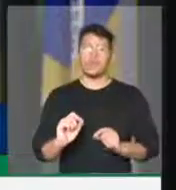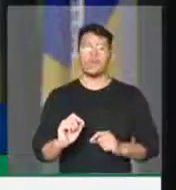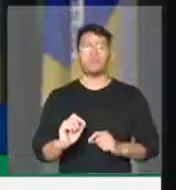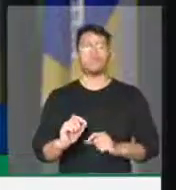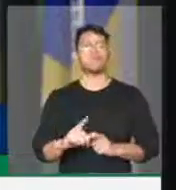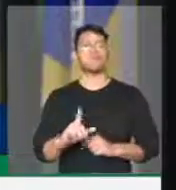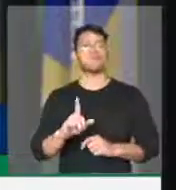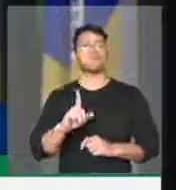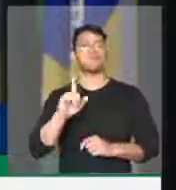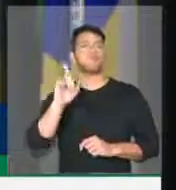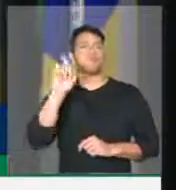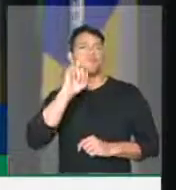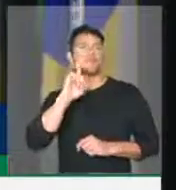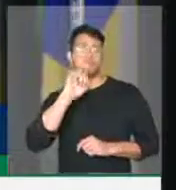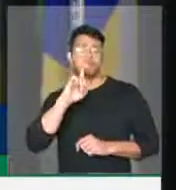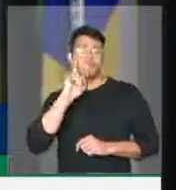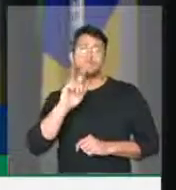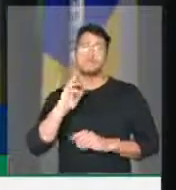preparado